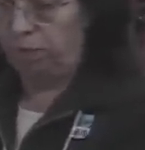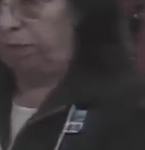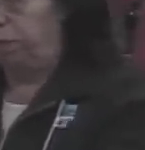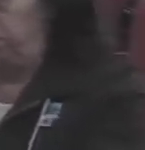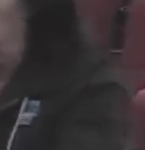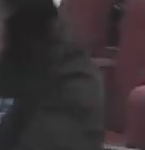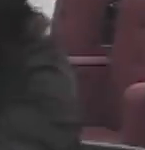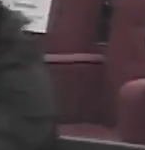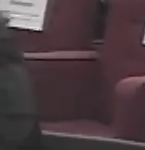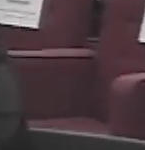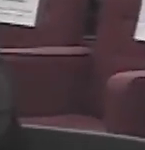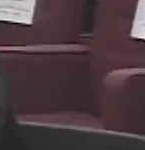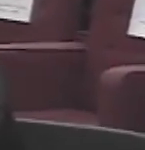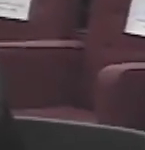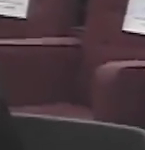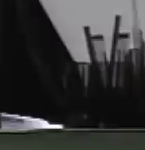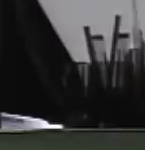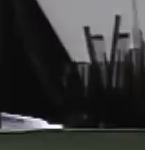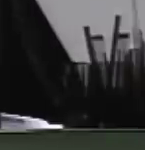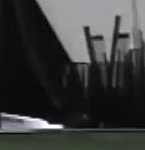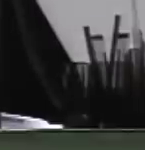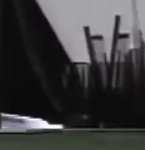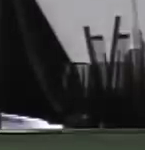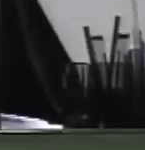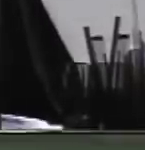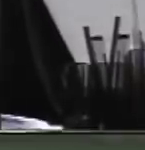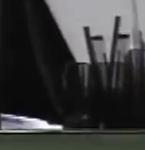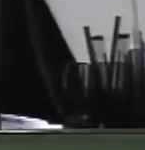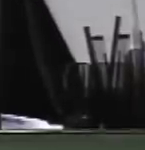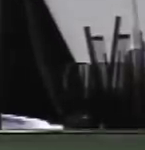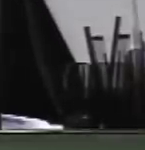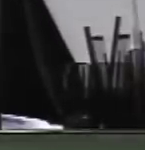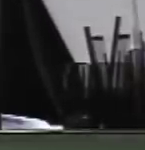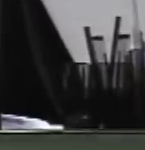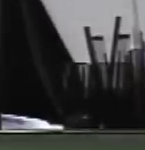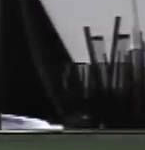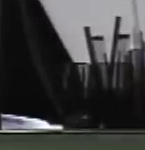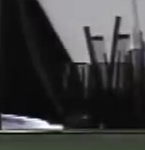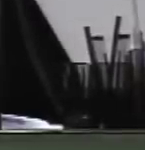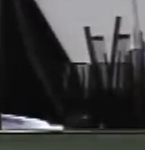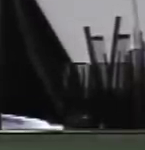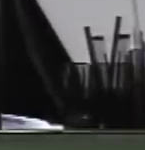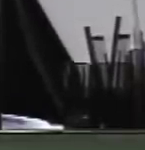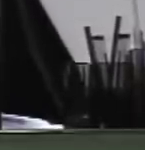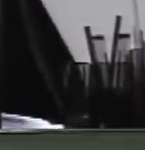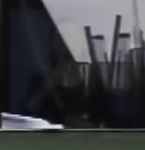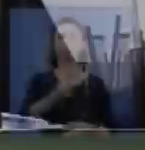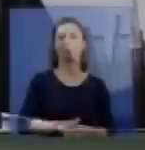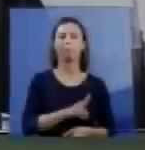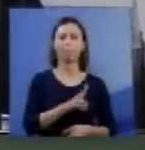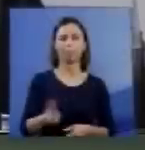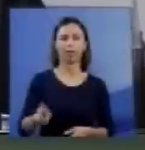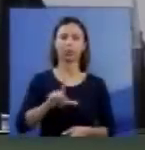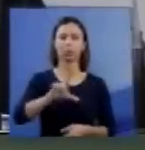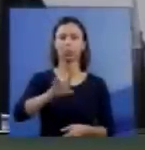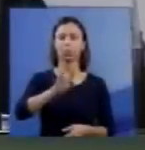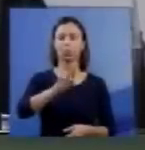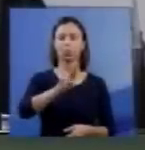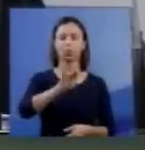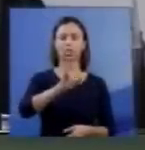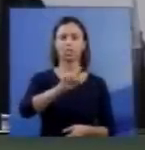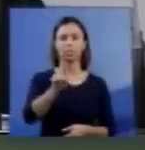participação agradeço a participação do padre luí Antônio Bento Doutor em